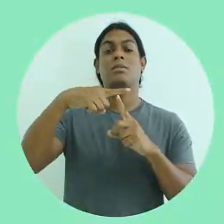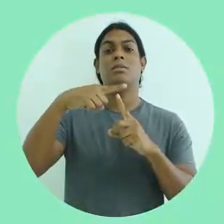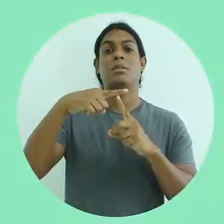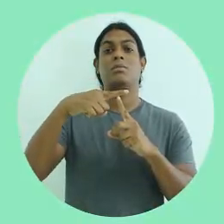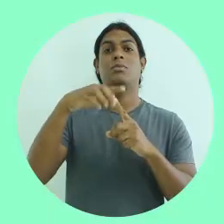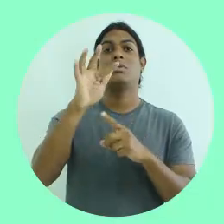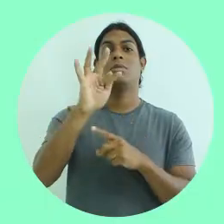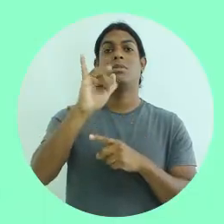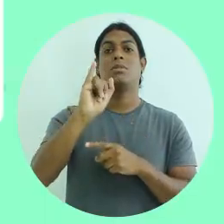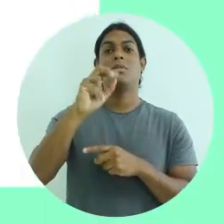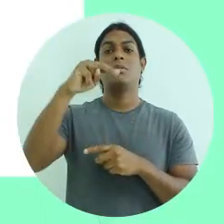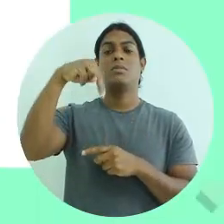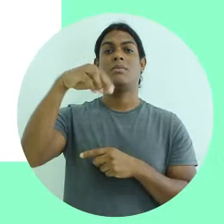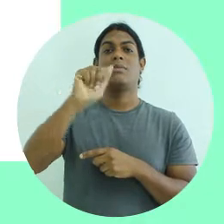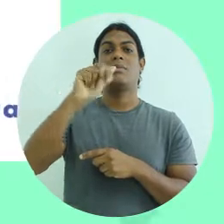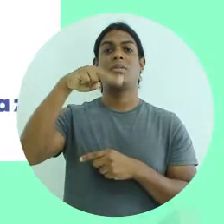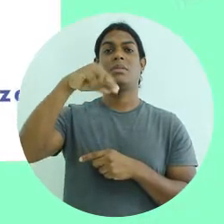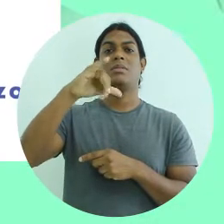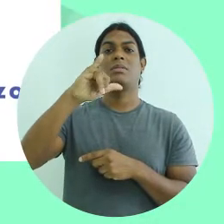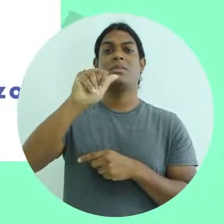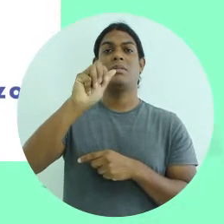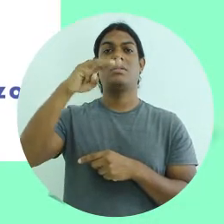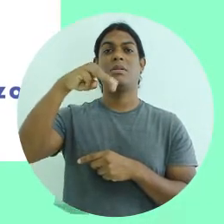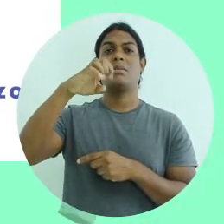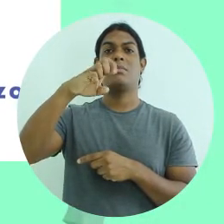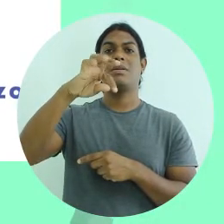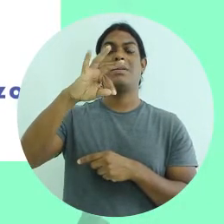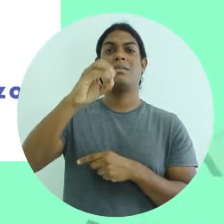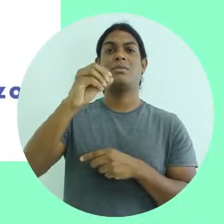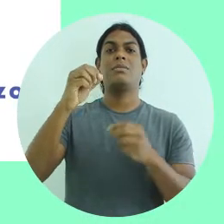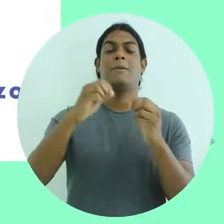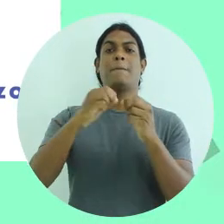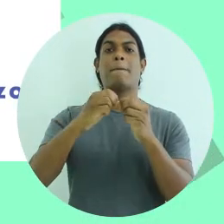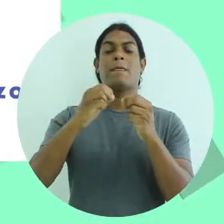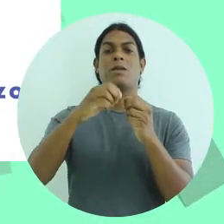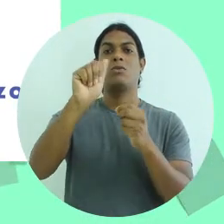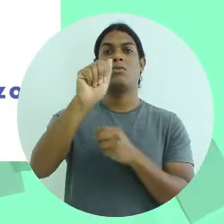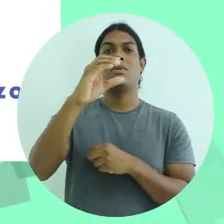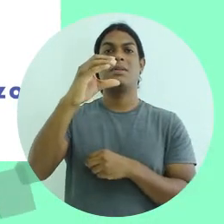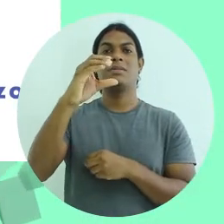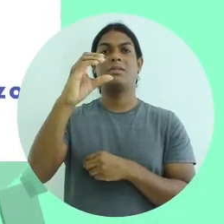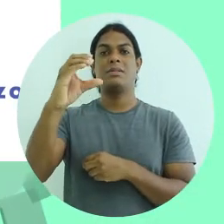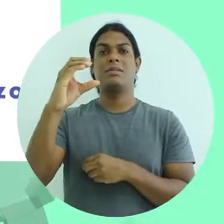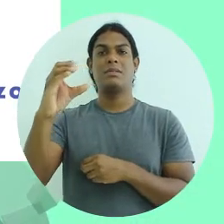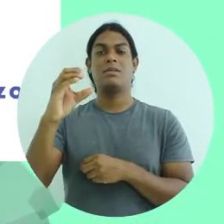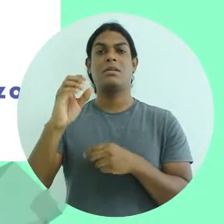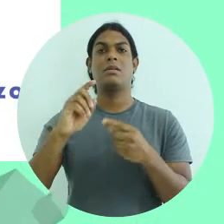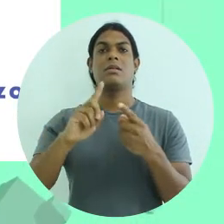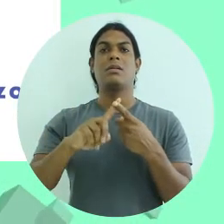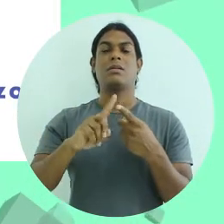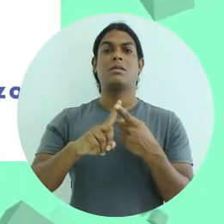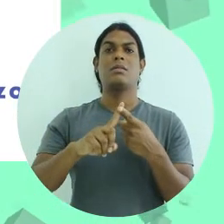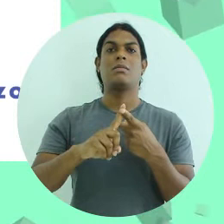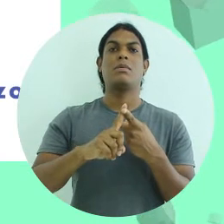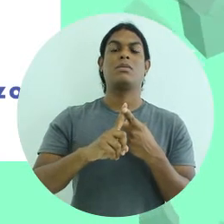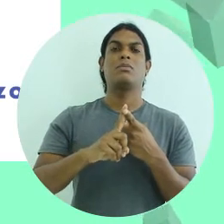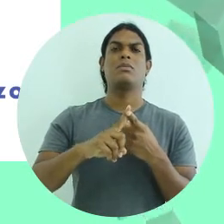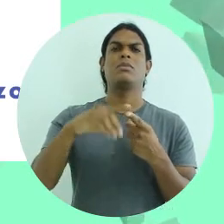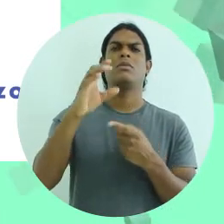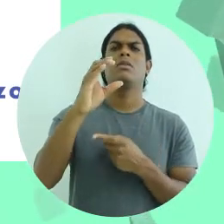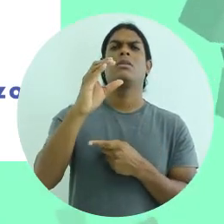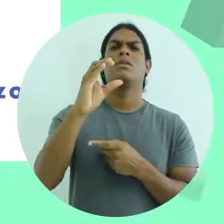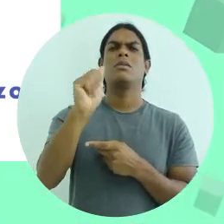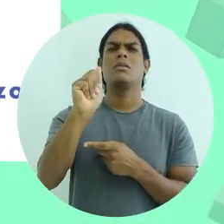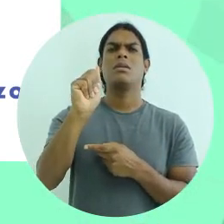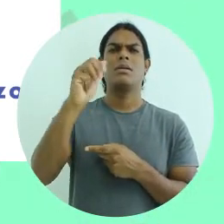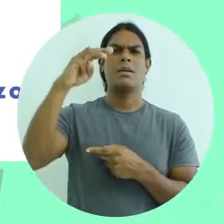se dividem em dois tipos: adiantamentos de contrato de câmbio, o ACC, e o adiantamento sobre cambiais entregues, o